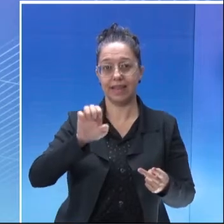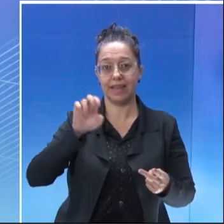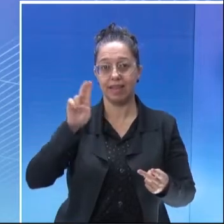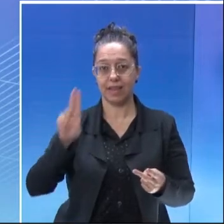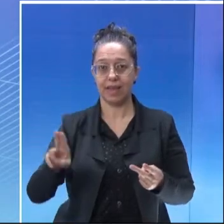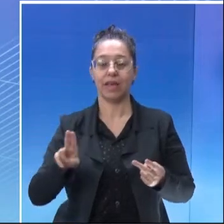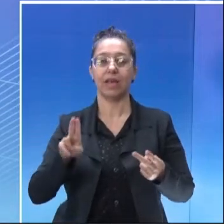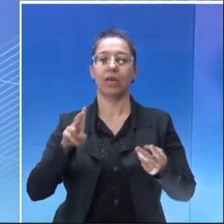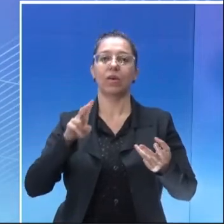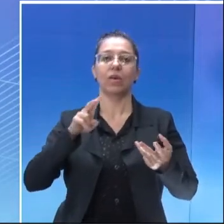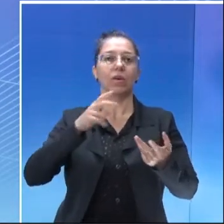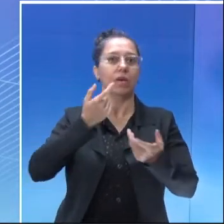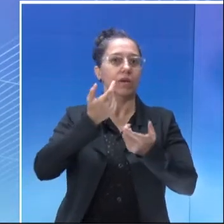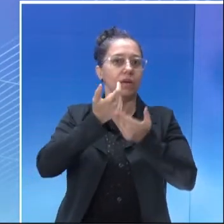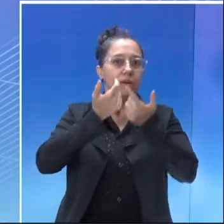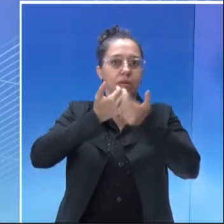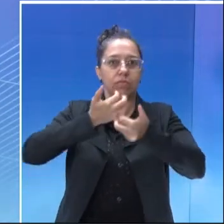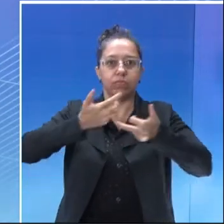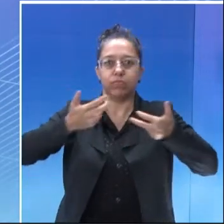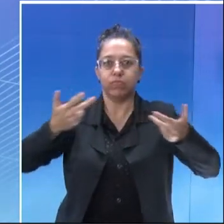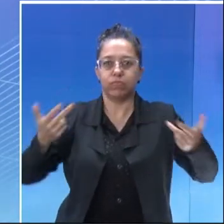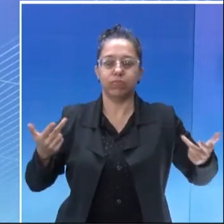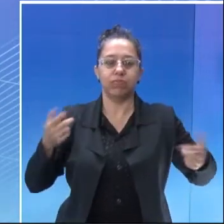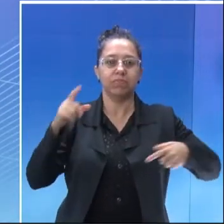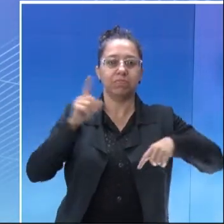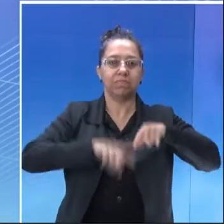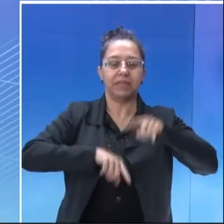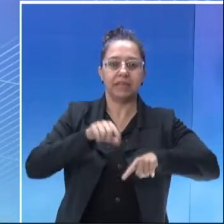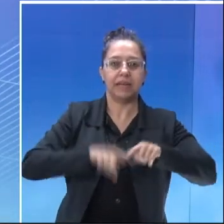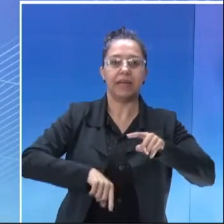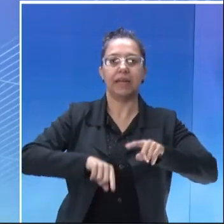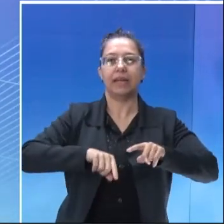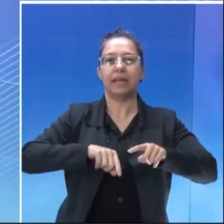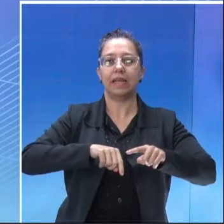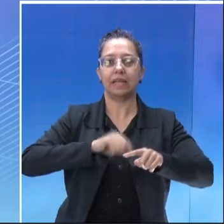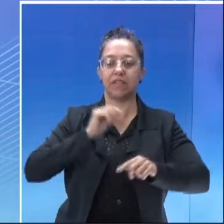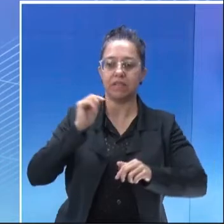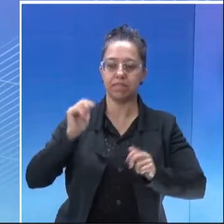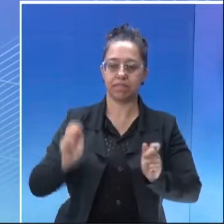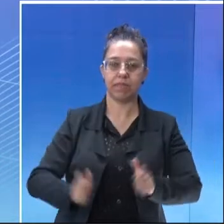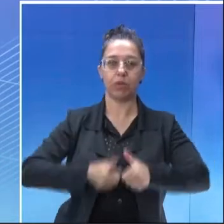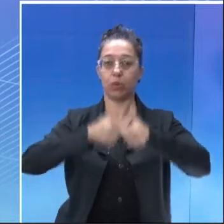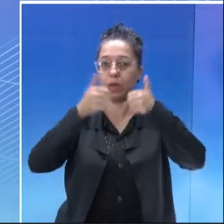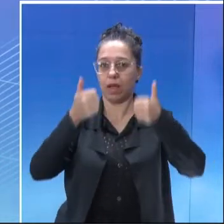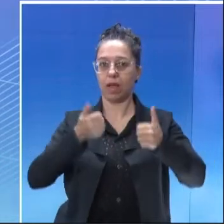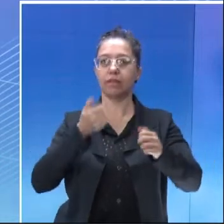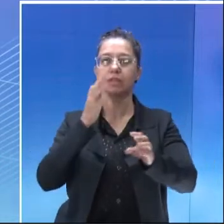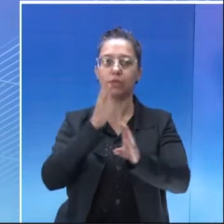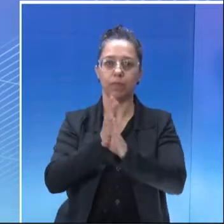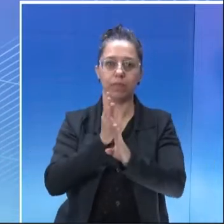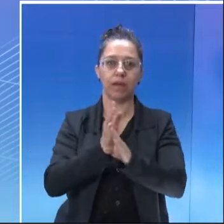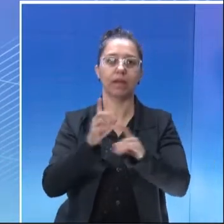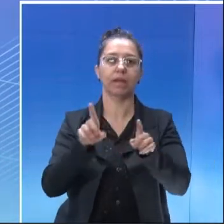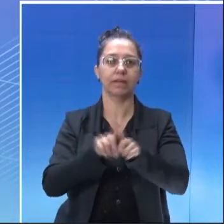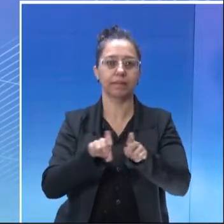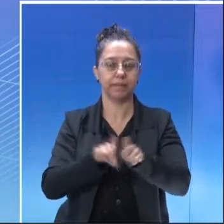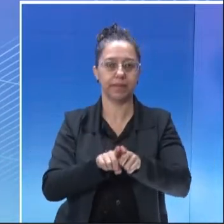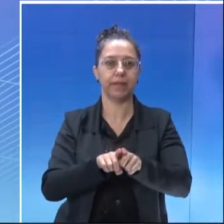como se diz, aprimorar a luneta, chegar até o telescópio e tudo mais, e vamos ter a descoberta, então,